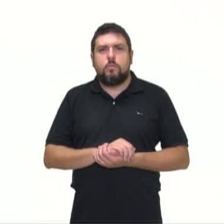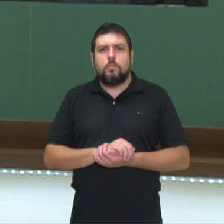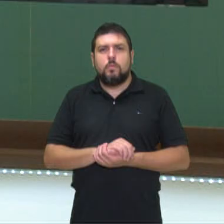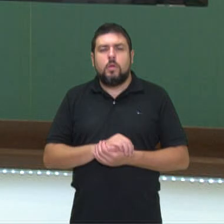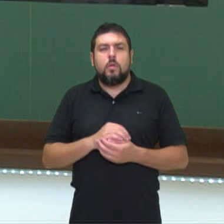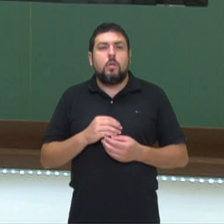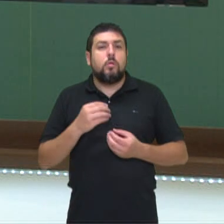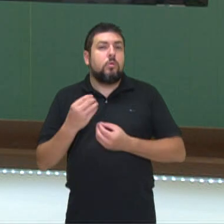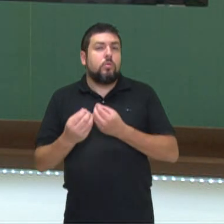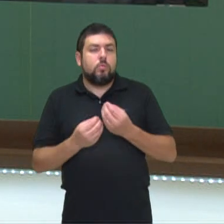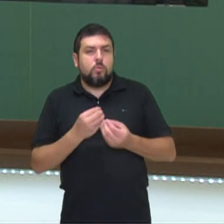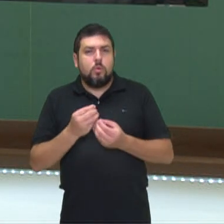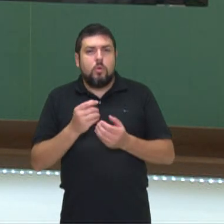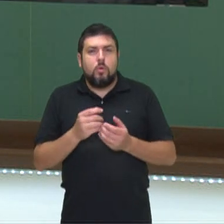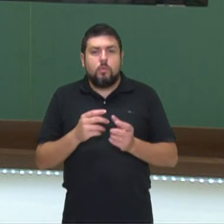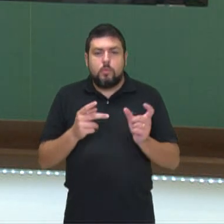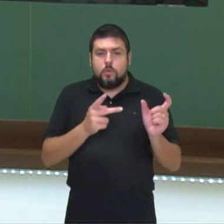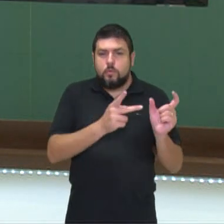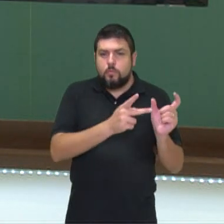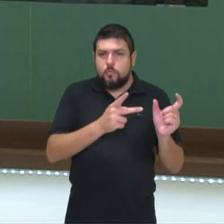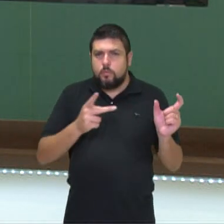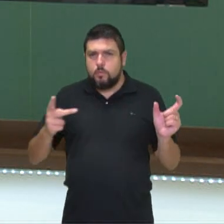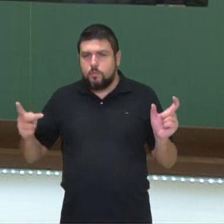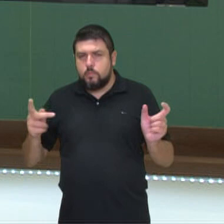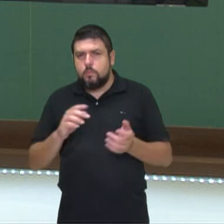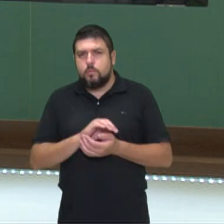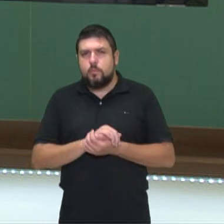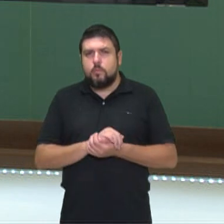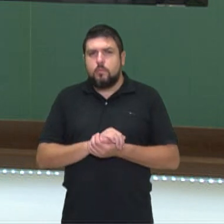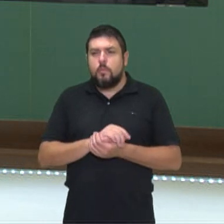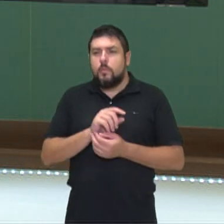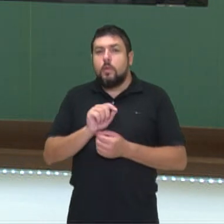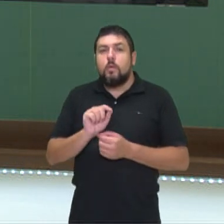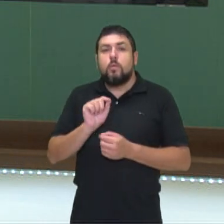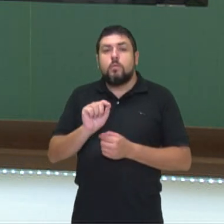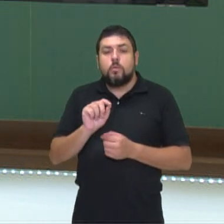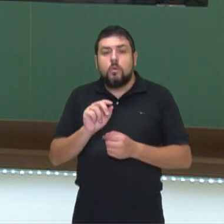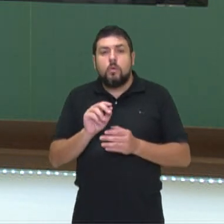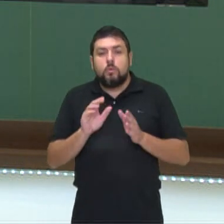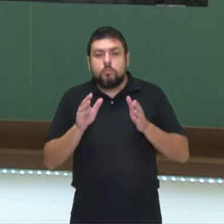nosso predicado. O núcleo, um deles, é o verbo,